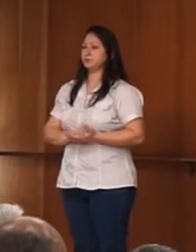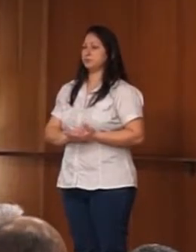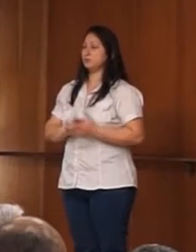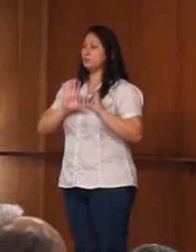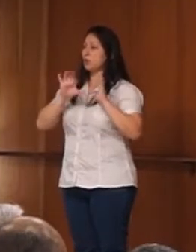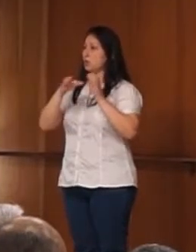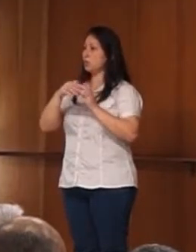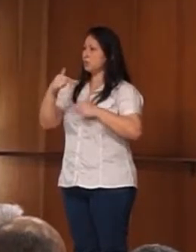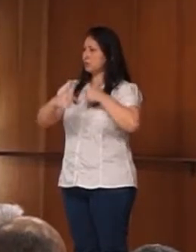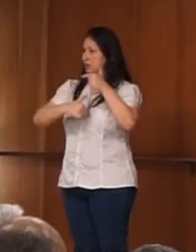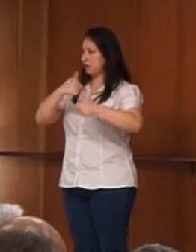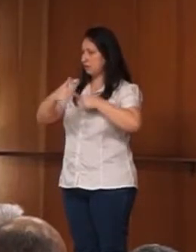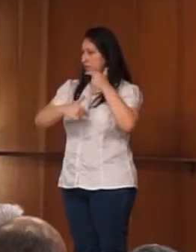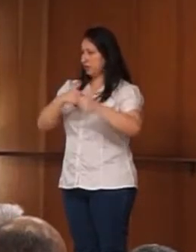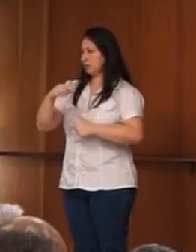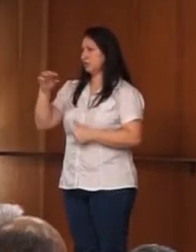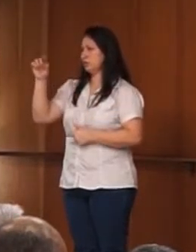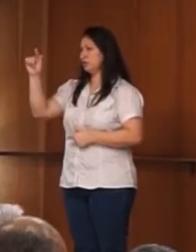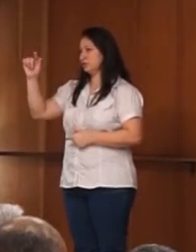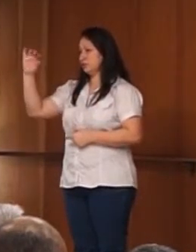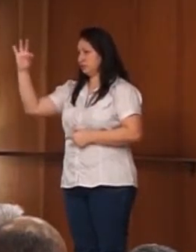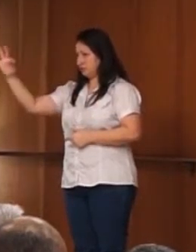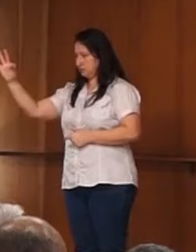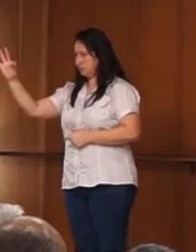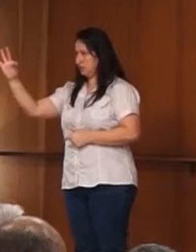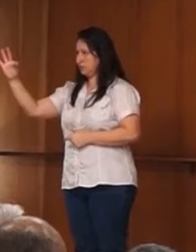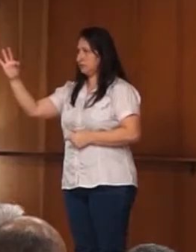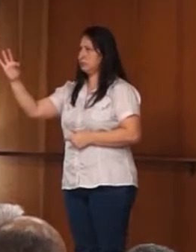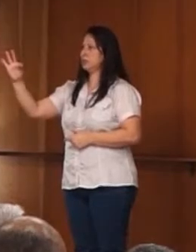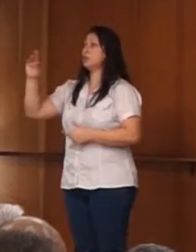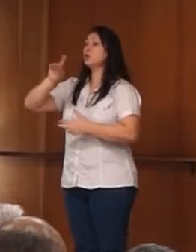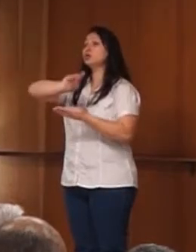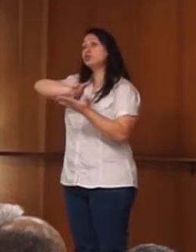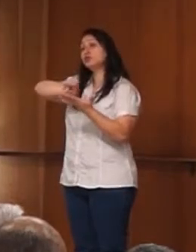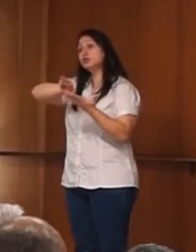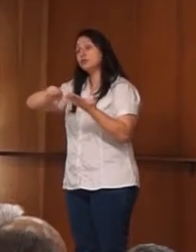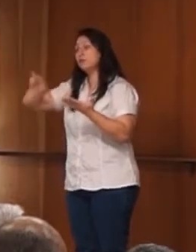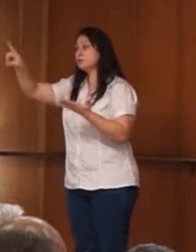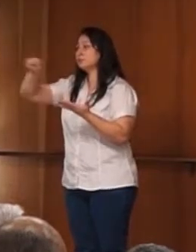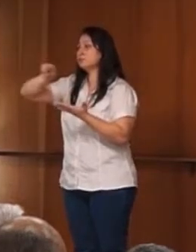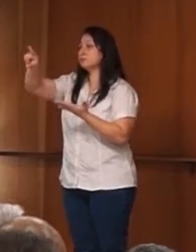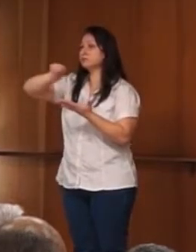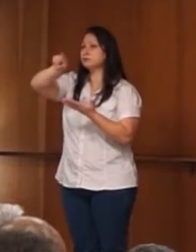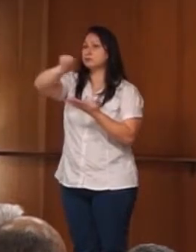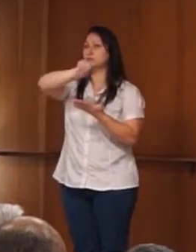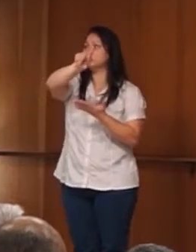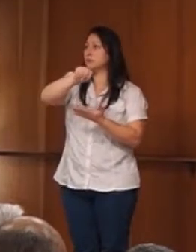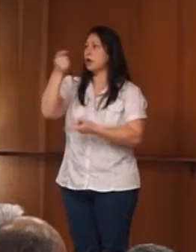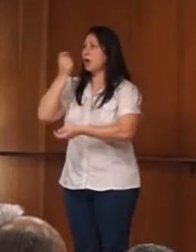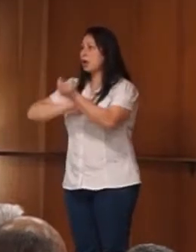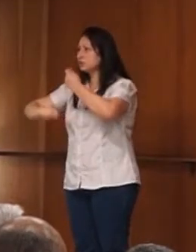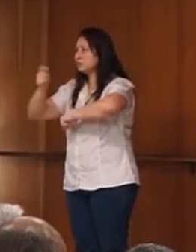um grupo de trabalho envolvendo diferentes grupos da administração para pensar justamente